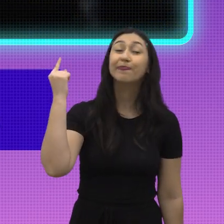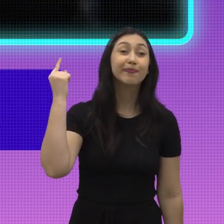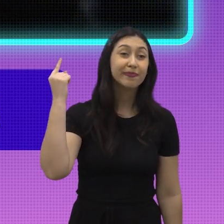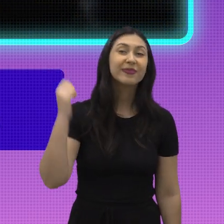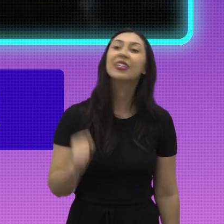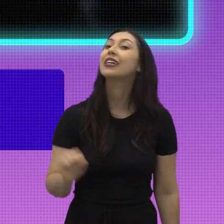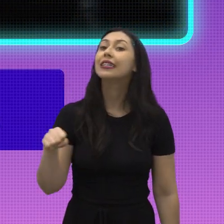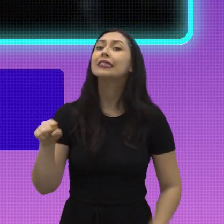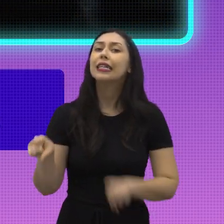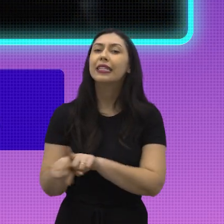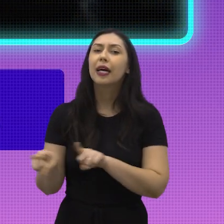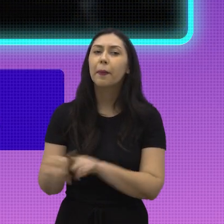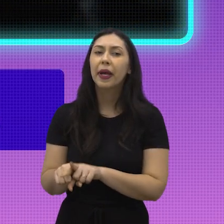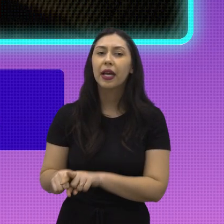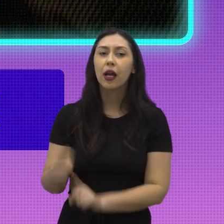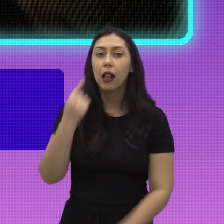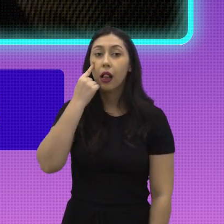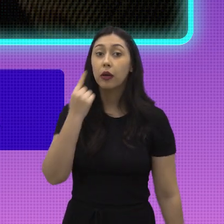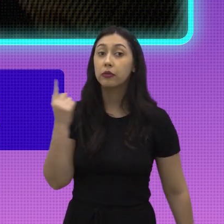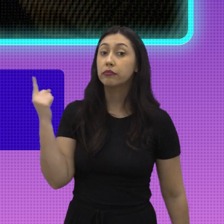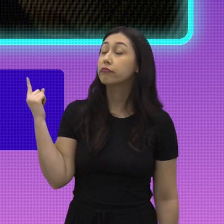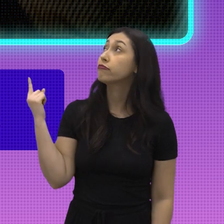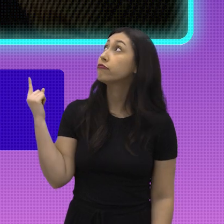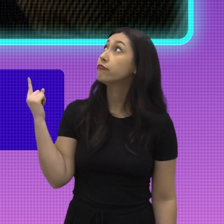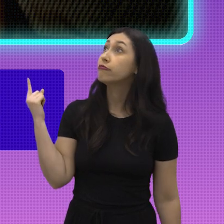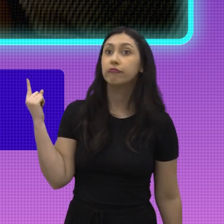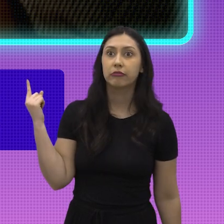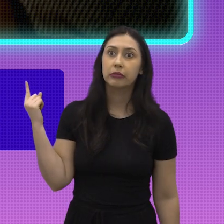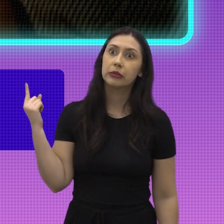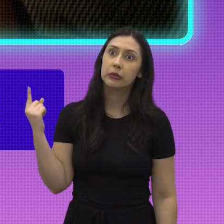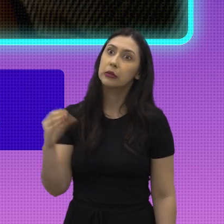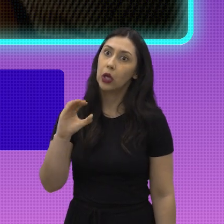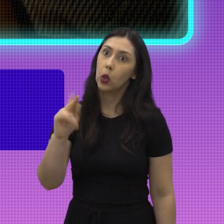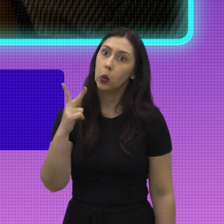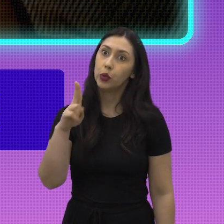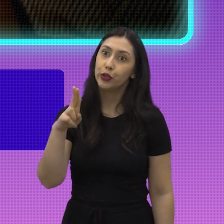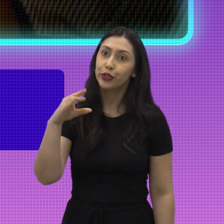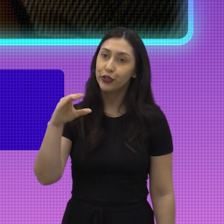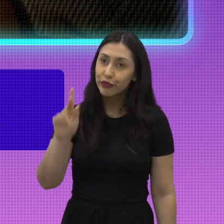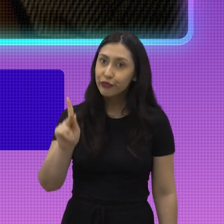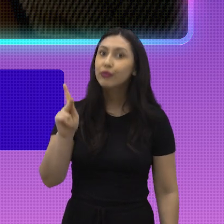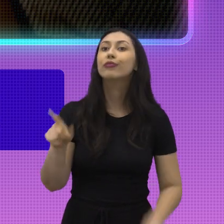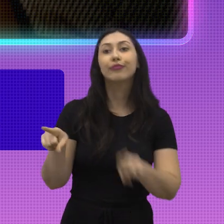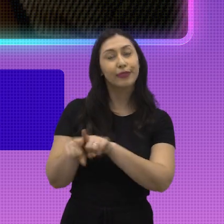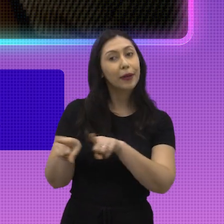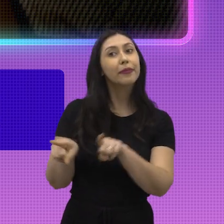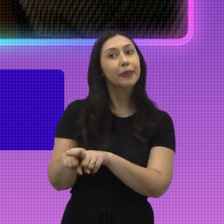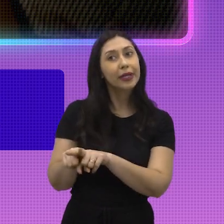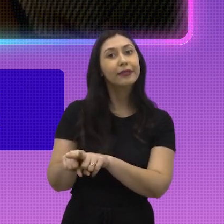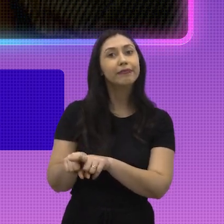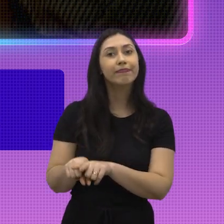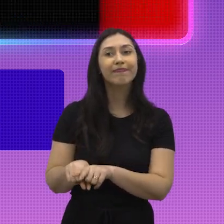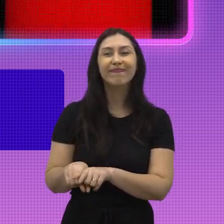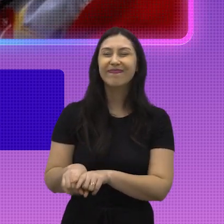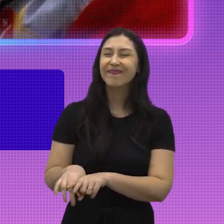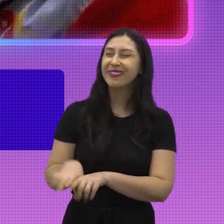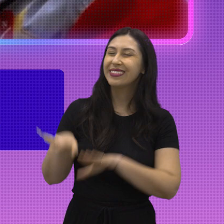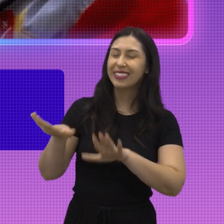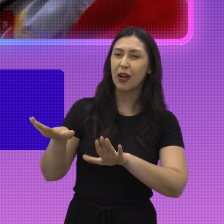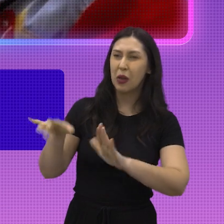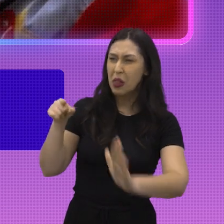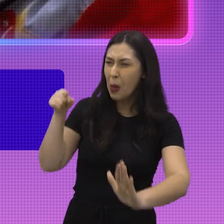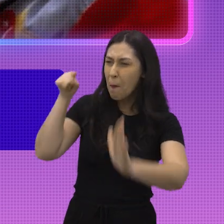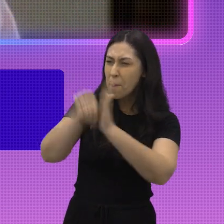exemplo. Halloween, ou Jason, ou enfim, o Chuck também. Então... o